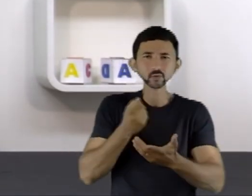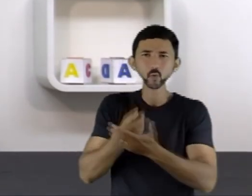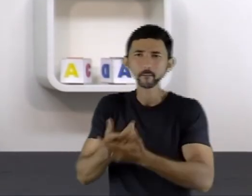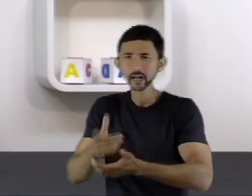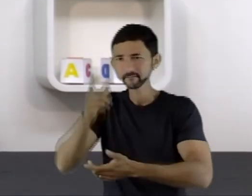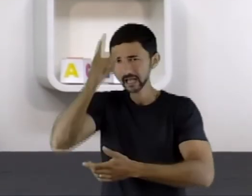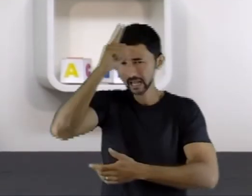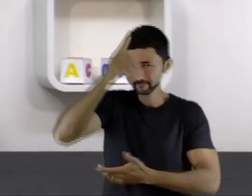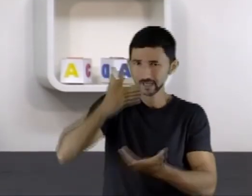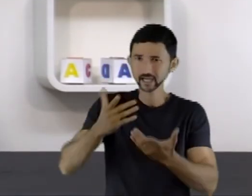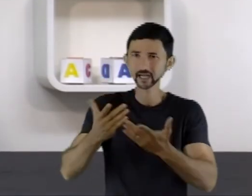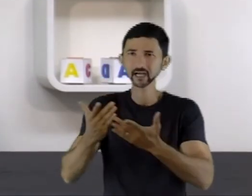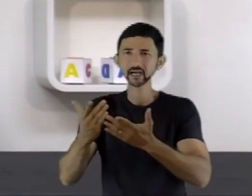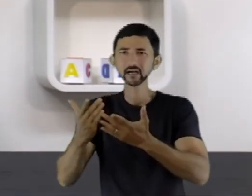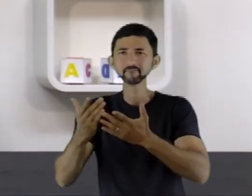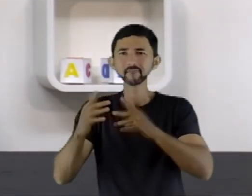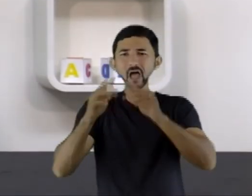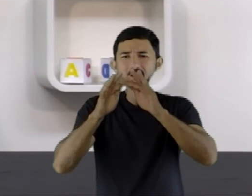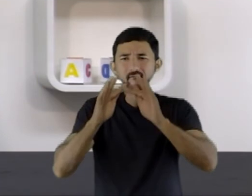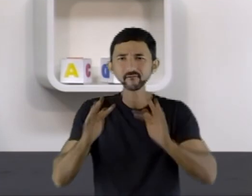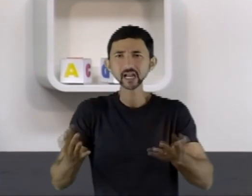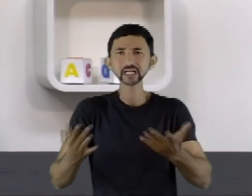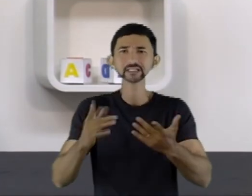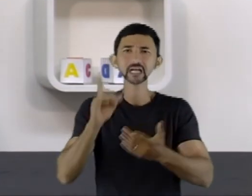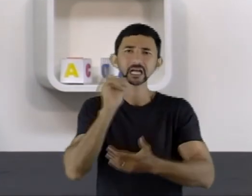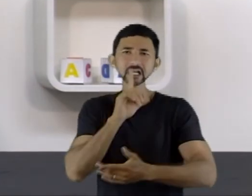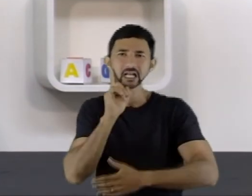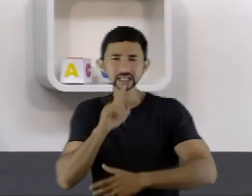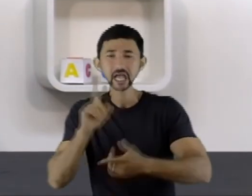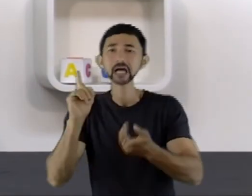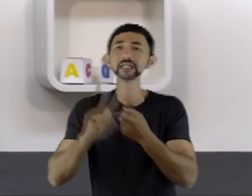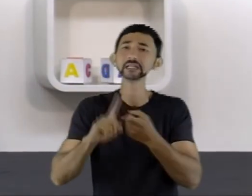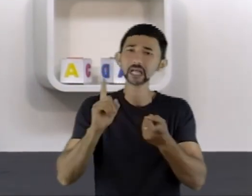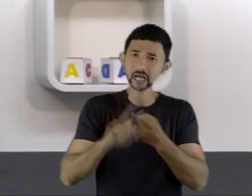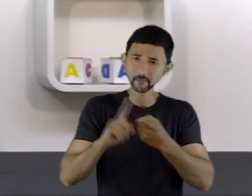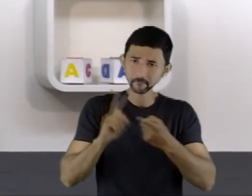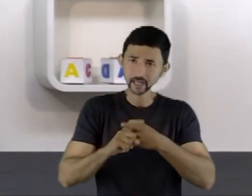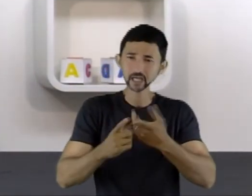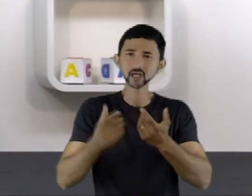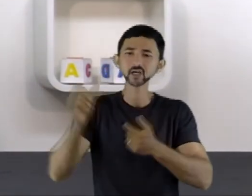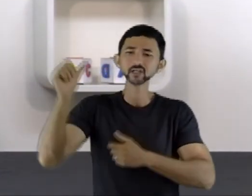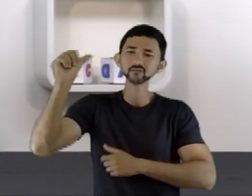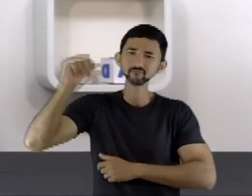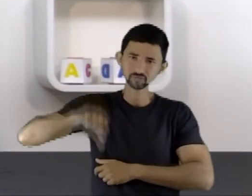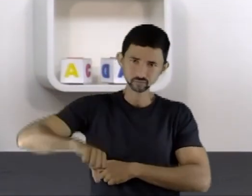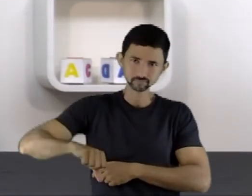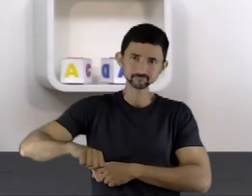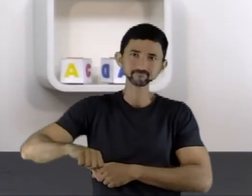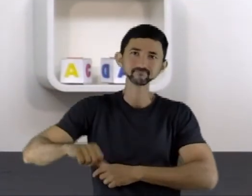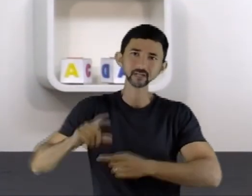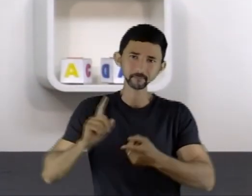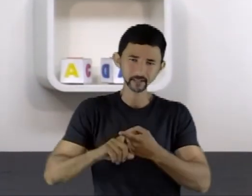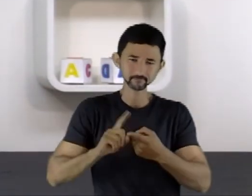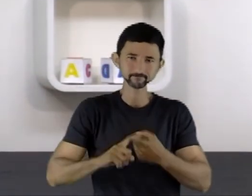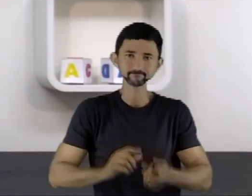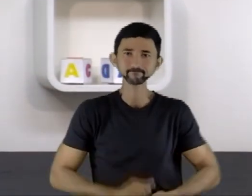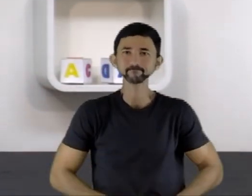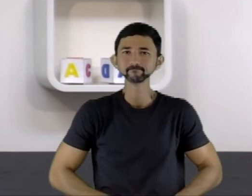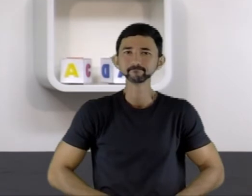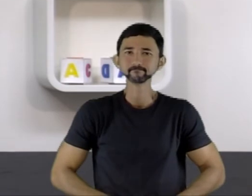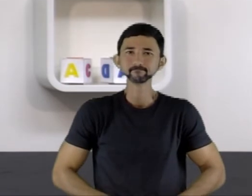Alemanha, a Inglaterra e a França, que já estavam se reerguendo, acabam caindo novamente, acabam quebrando novamente,